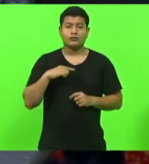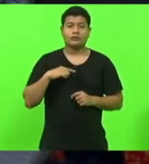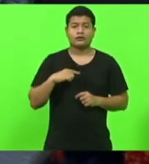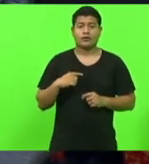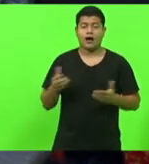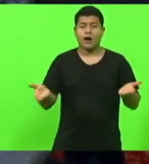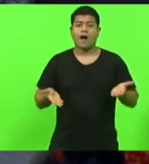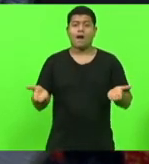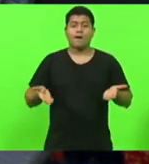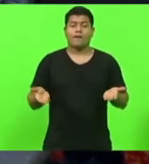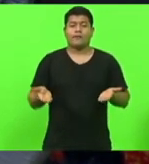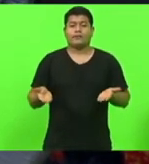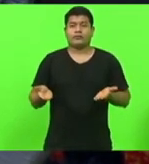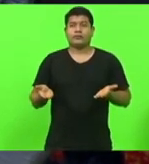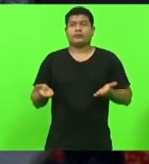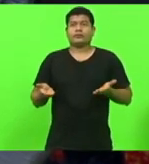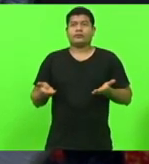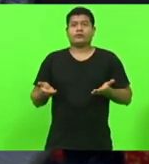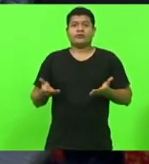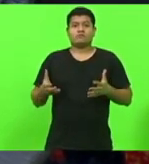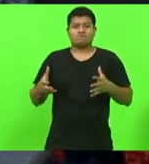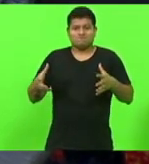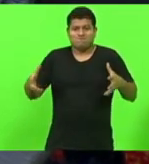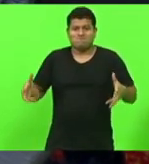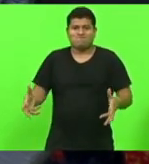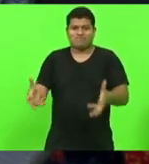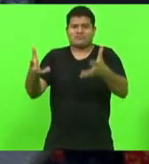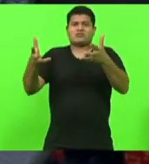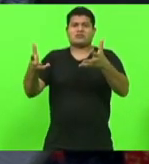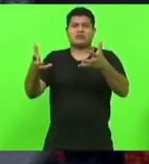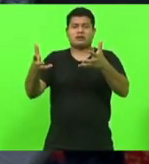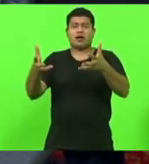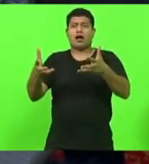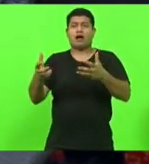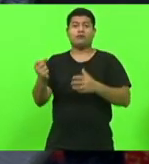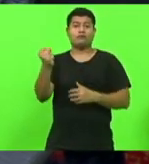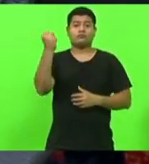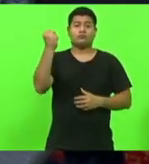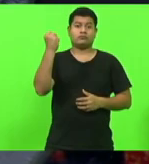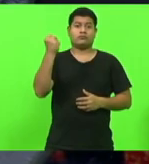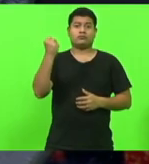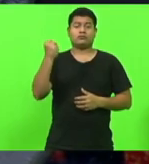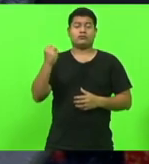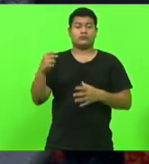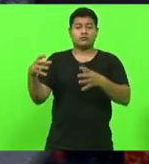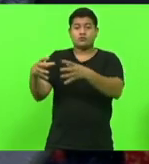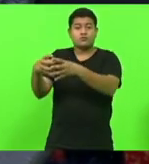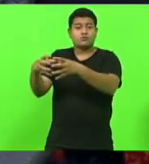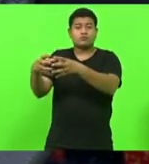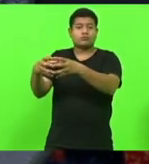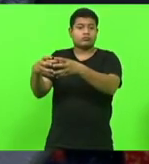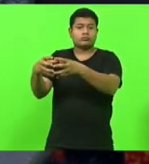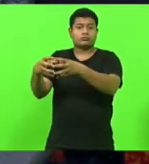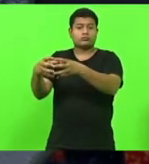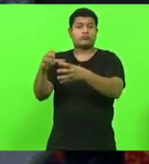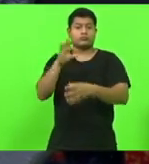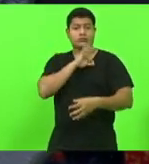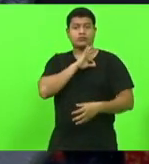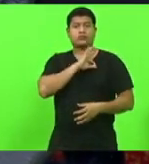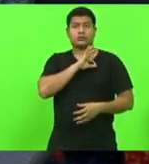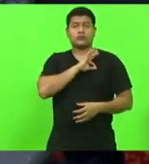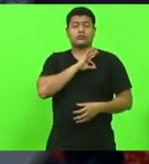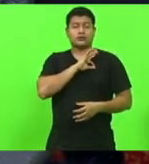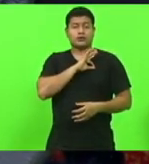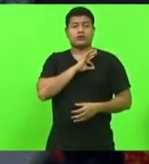mãos agora de robustecer a força da corporação do